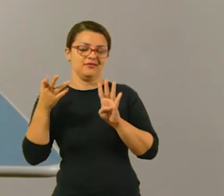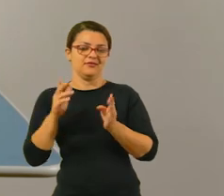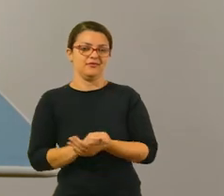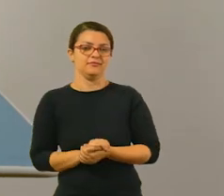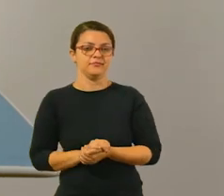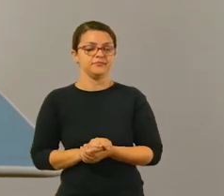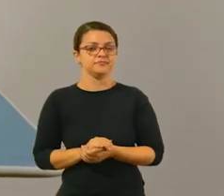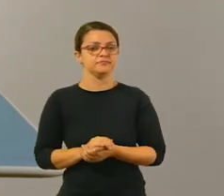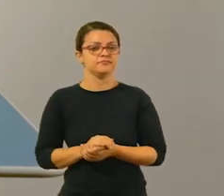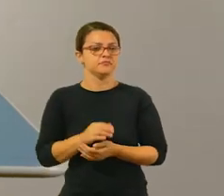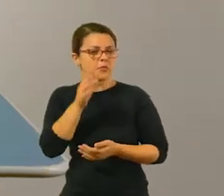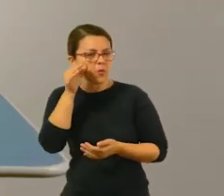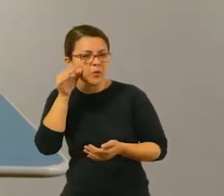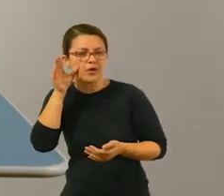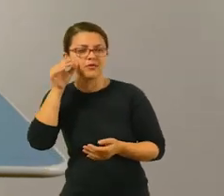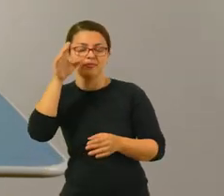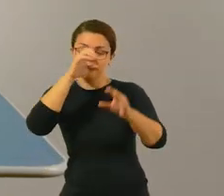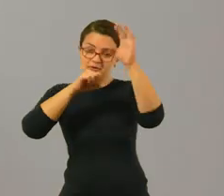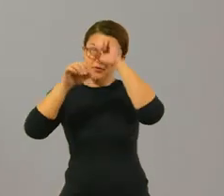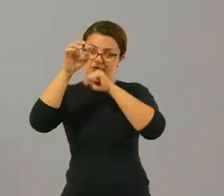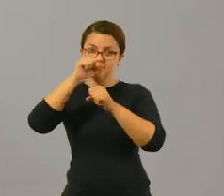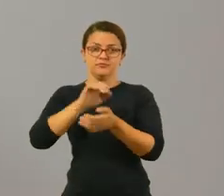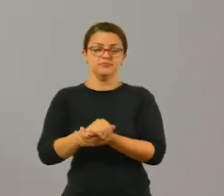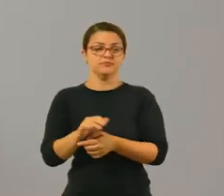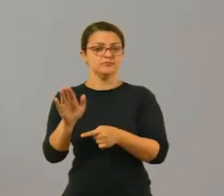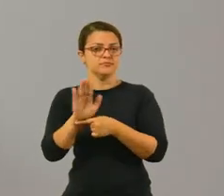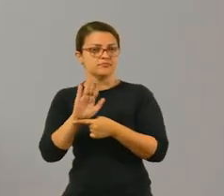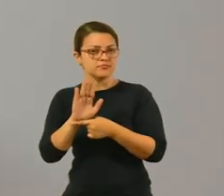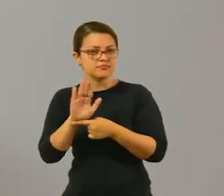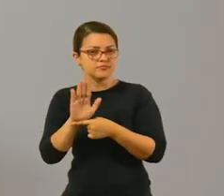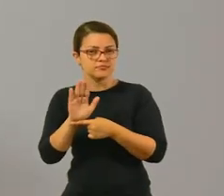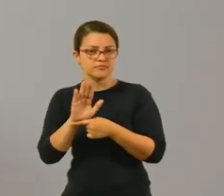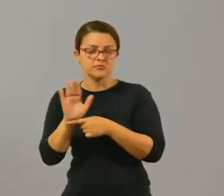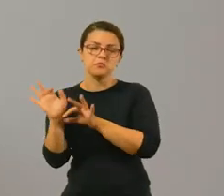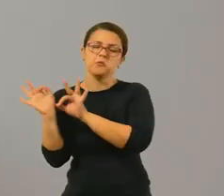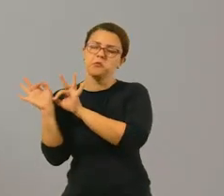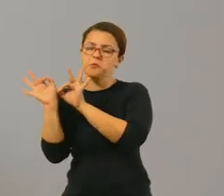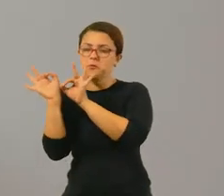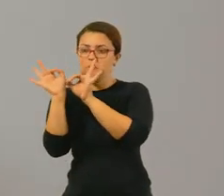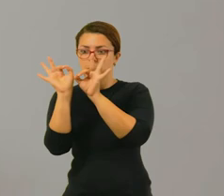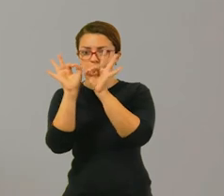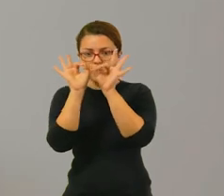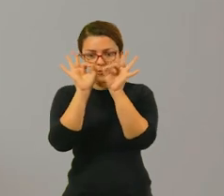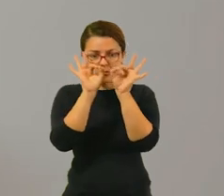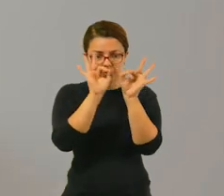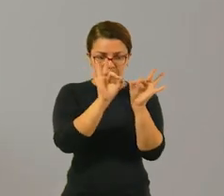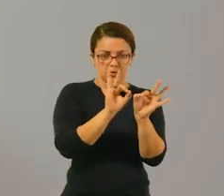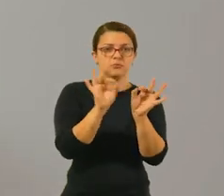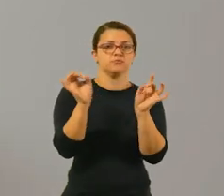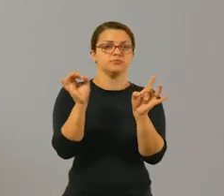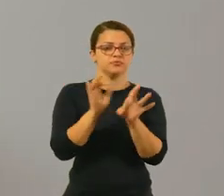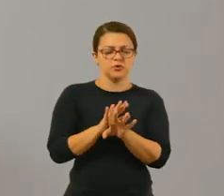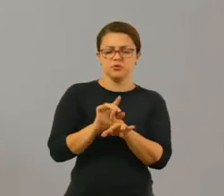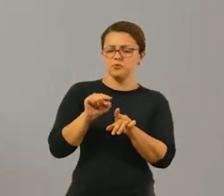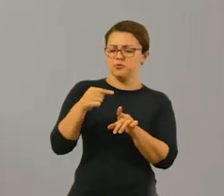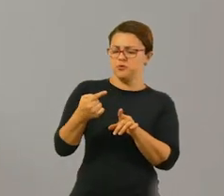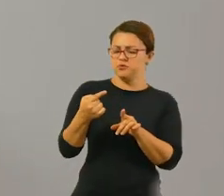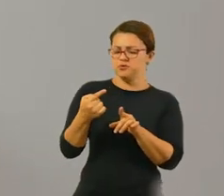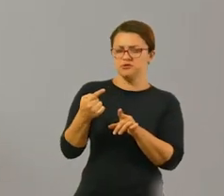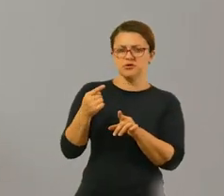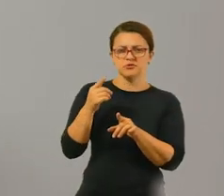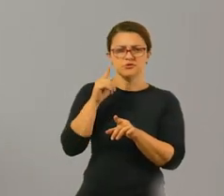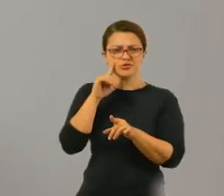As atividades vão estar baseadas nesse vídeo. Após assistir esse vídeo, vocês vão fazer um comparativo das datas